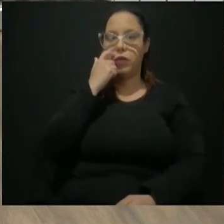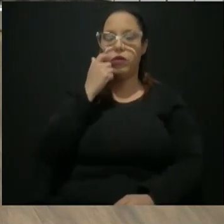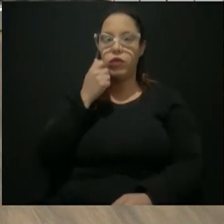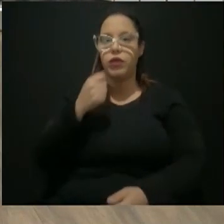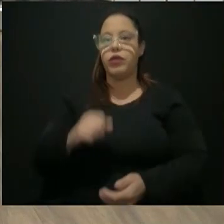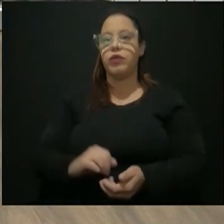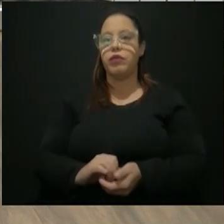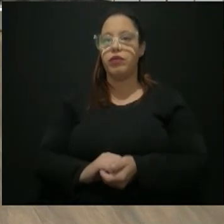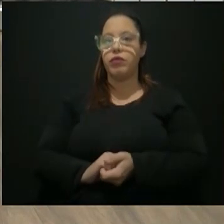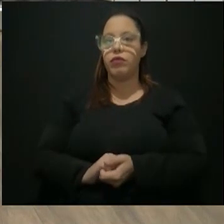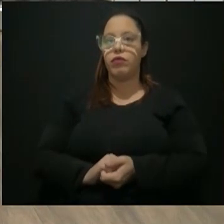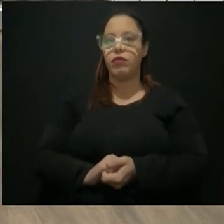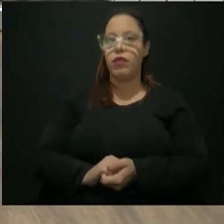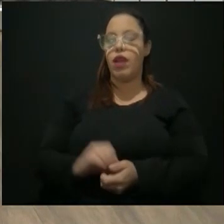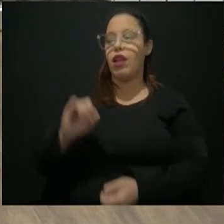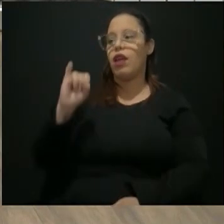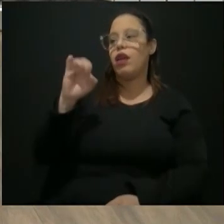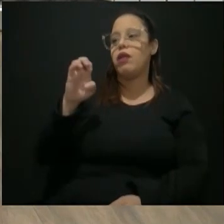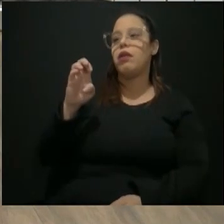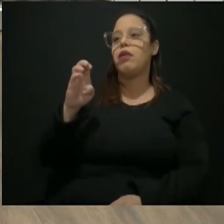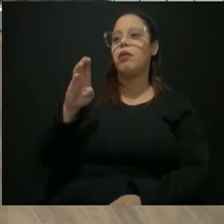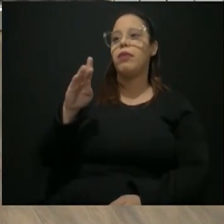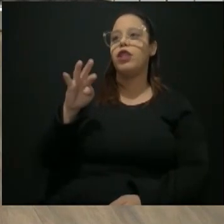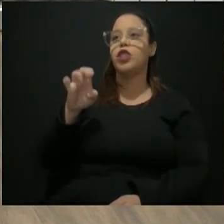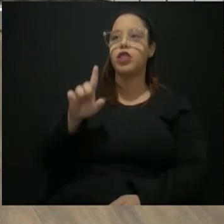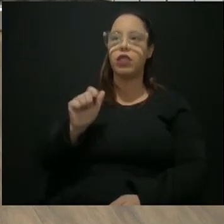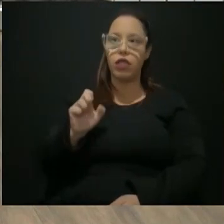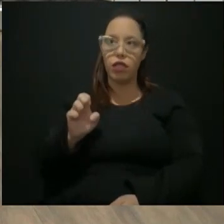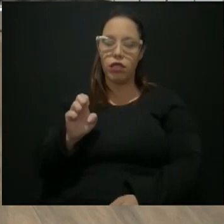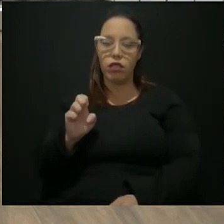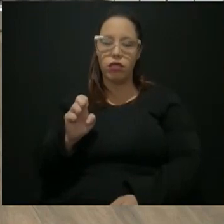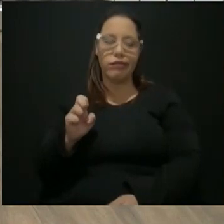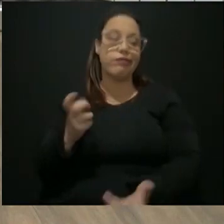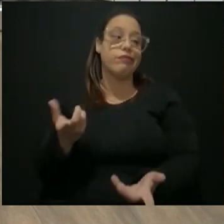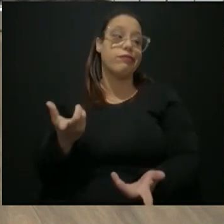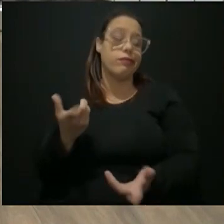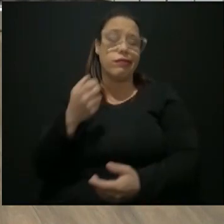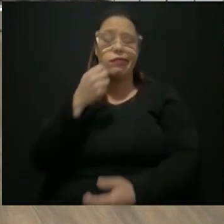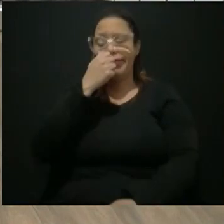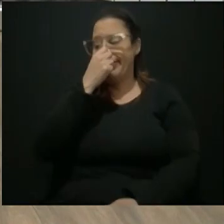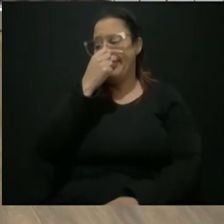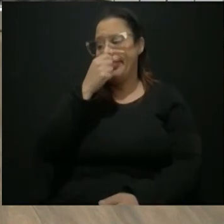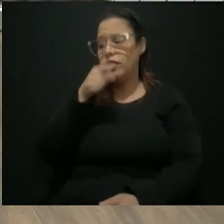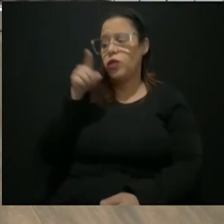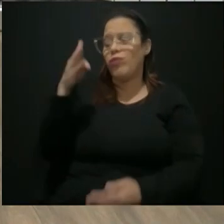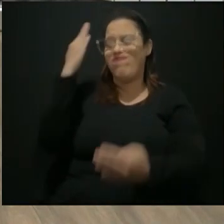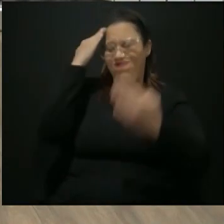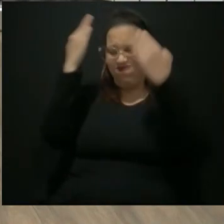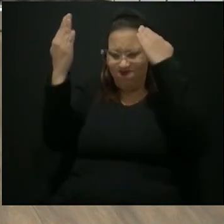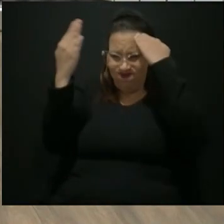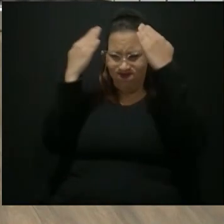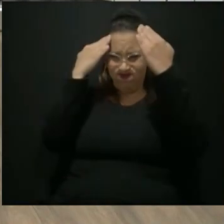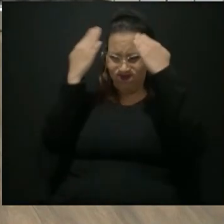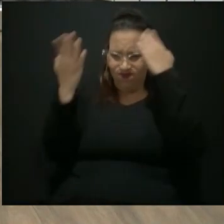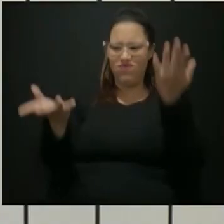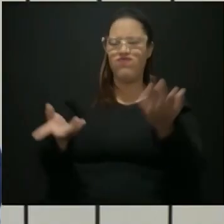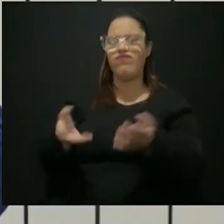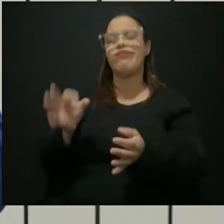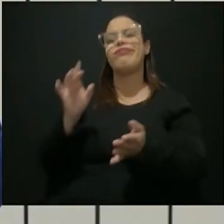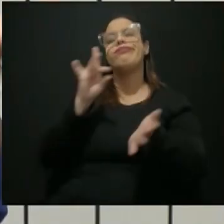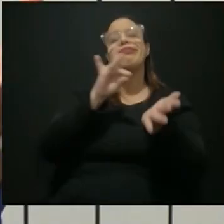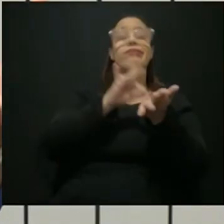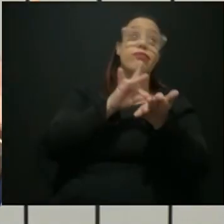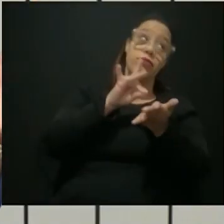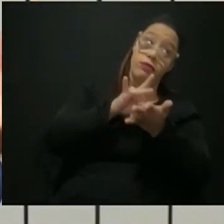do IBGE e do IPEA, né? E aí vai mais pro lado da psicologia, né? Para estudo. Mas é verdade, é verdade. Se todo